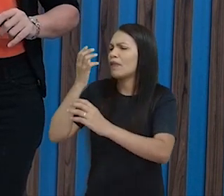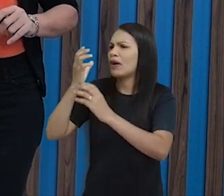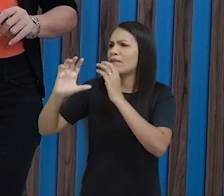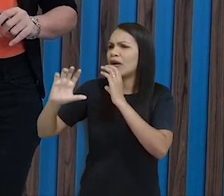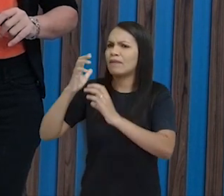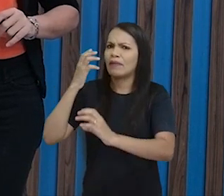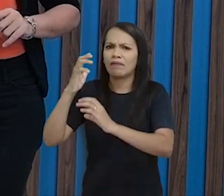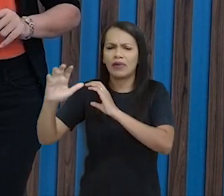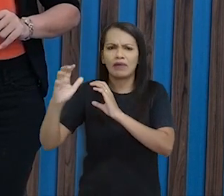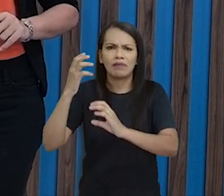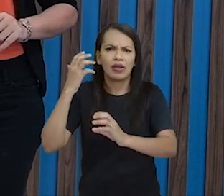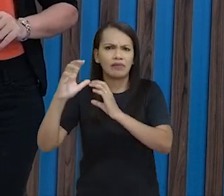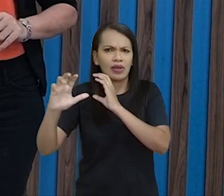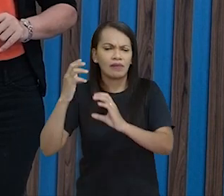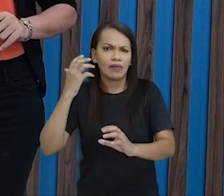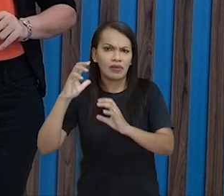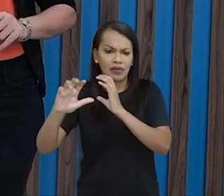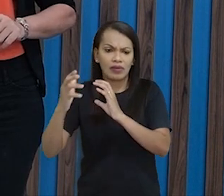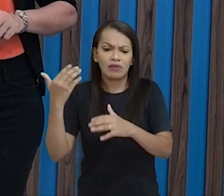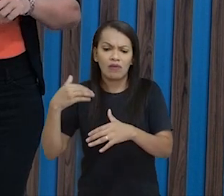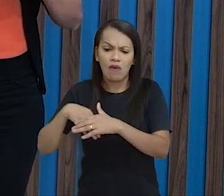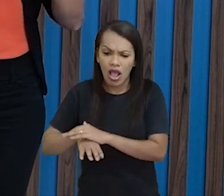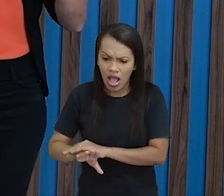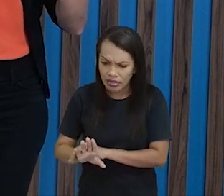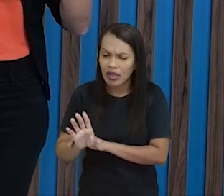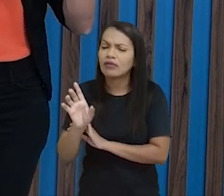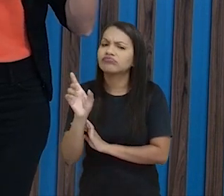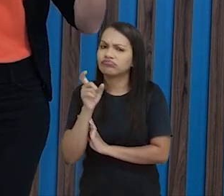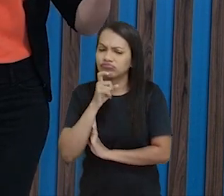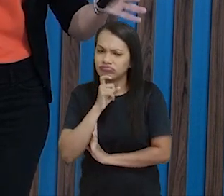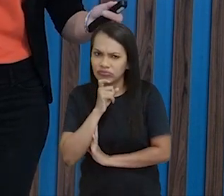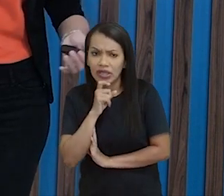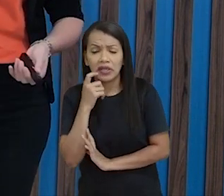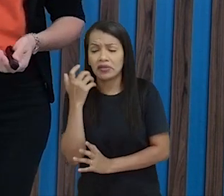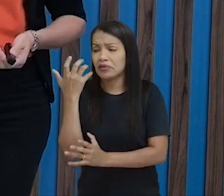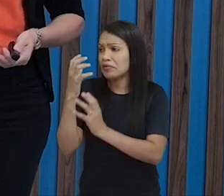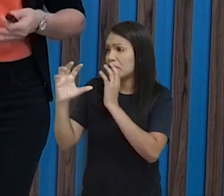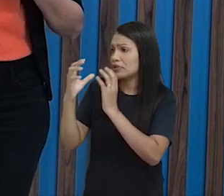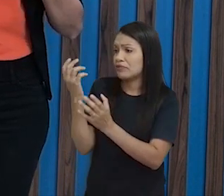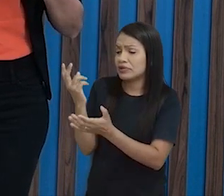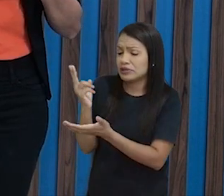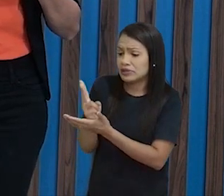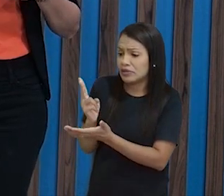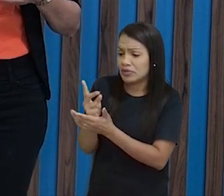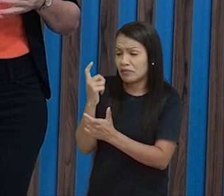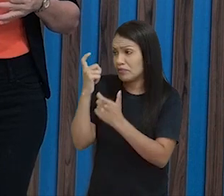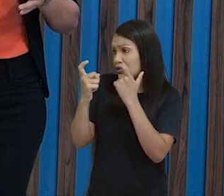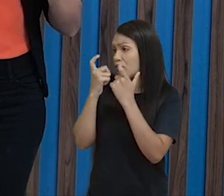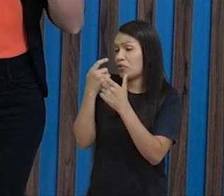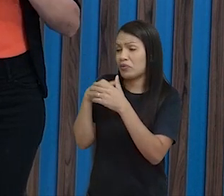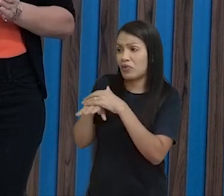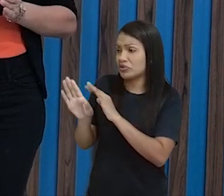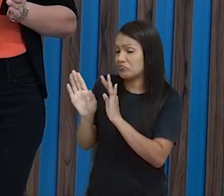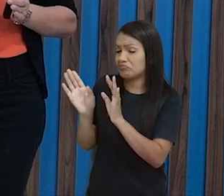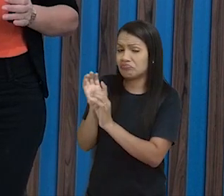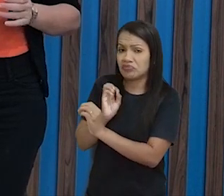frutos, pegando comidinhas para guardar para o inverno, a cigarra só cantando o tempo todo, não se preocupou com isso.